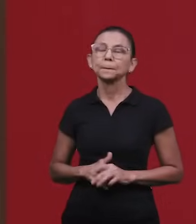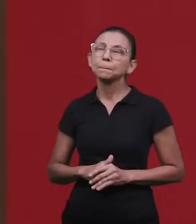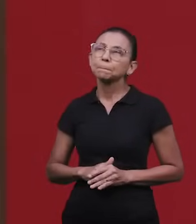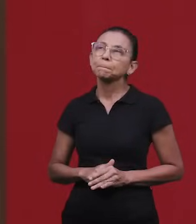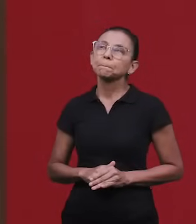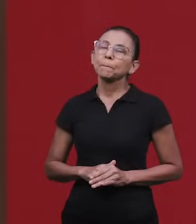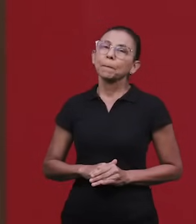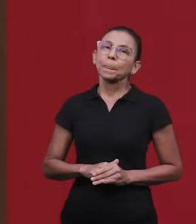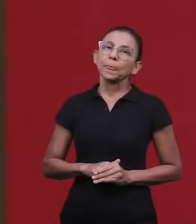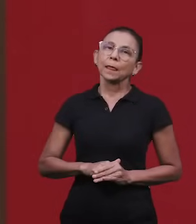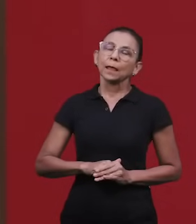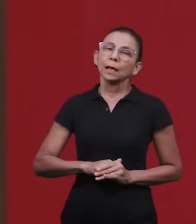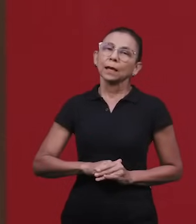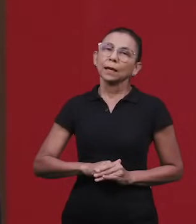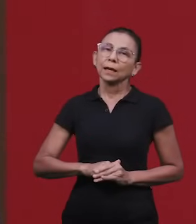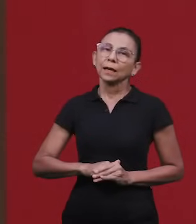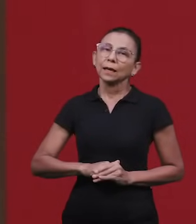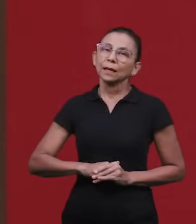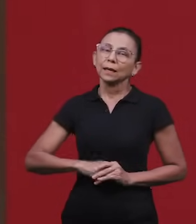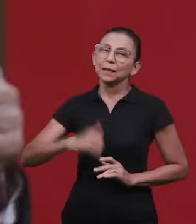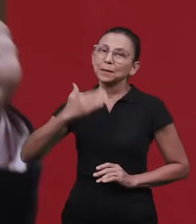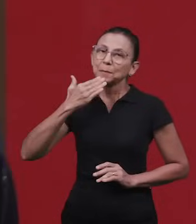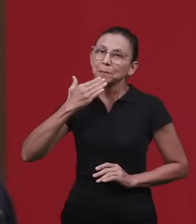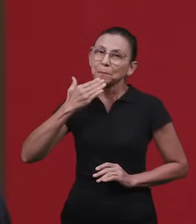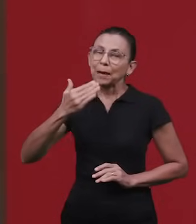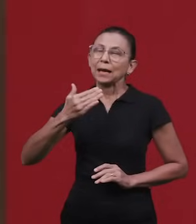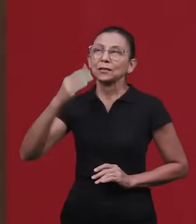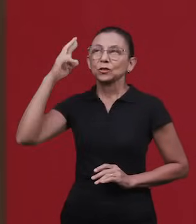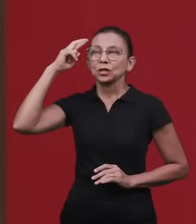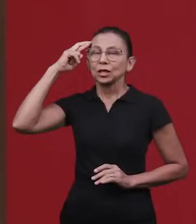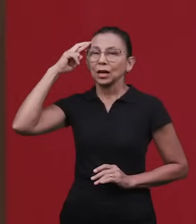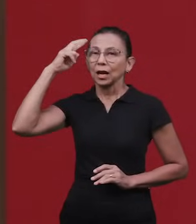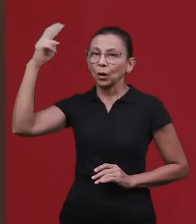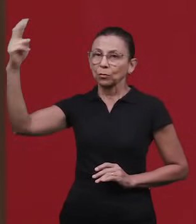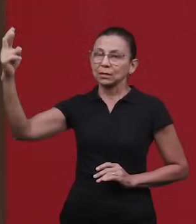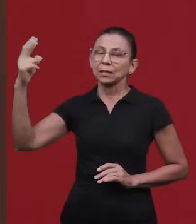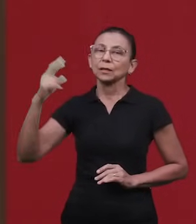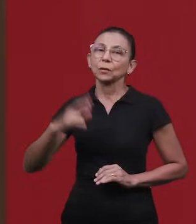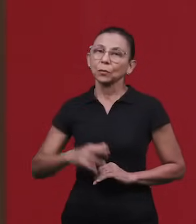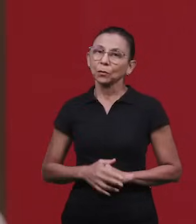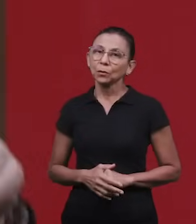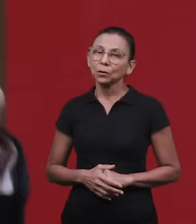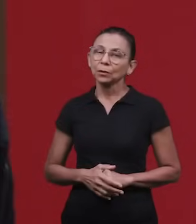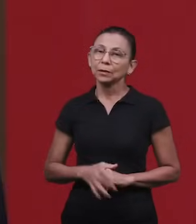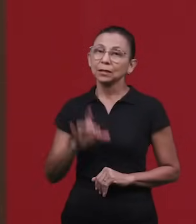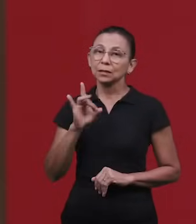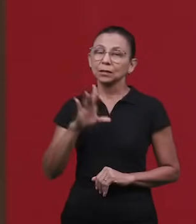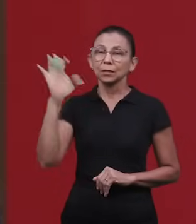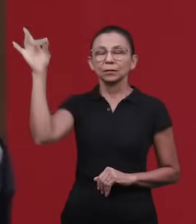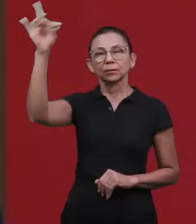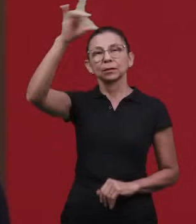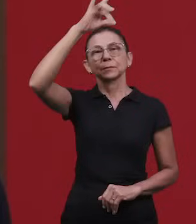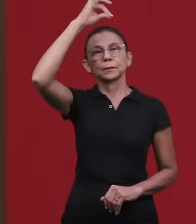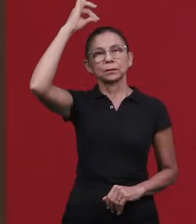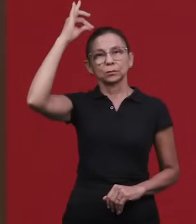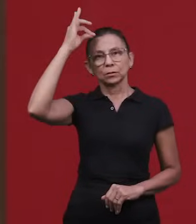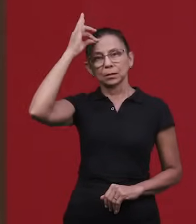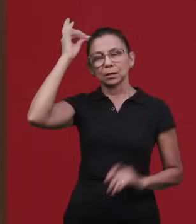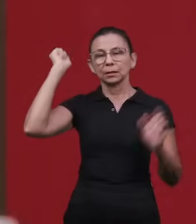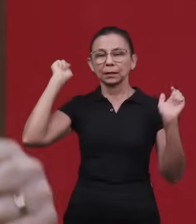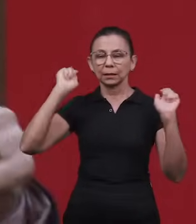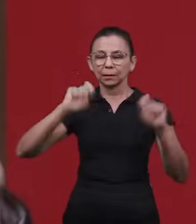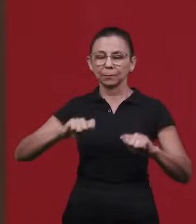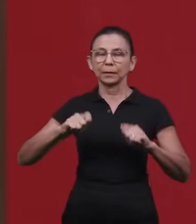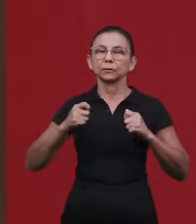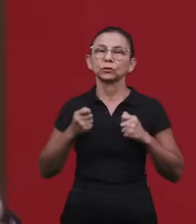busca isso, mas ele sabe que só o Espírito Santo tem isso. Ou seja, nós vamos adquirir isso pelo Espírito Santo,